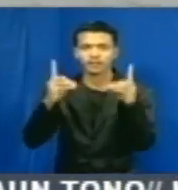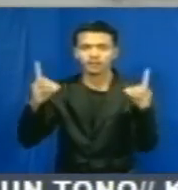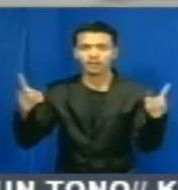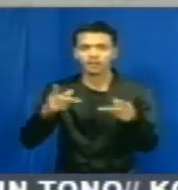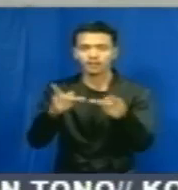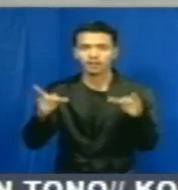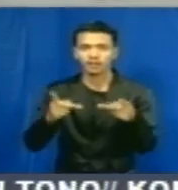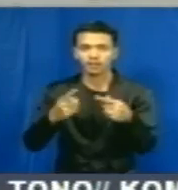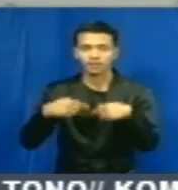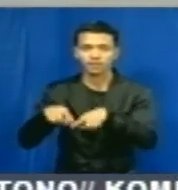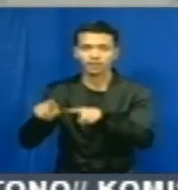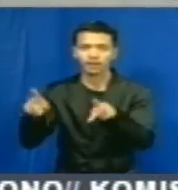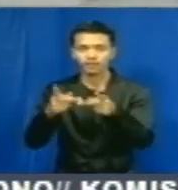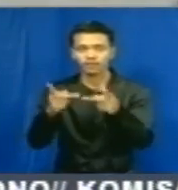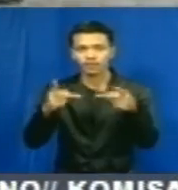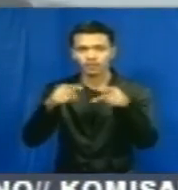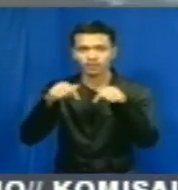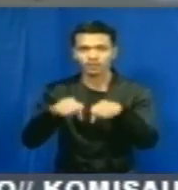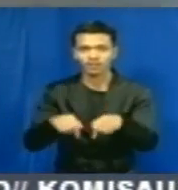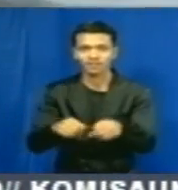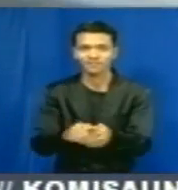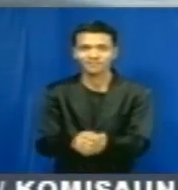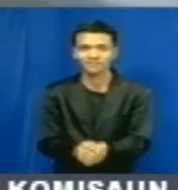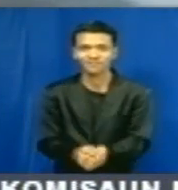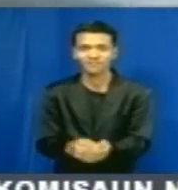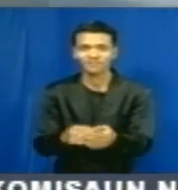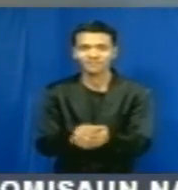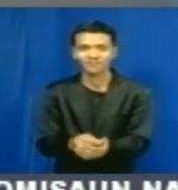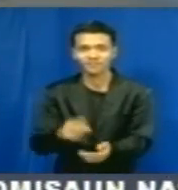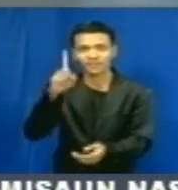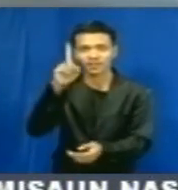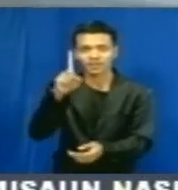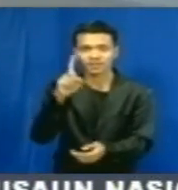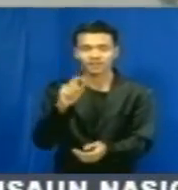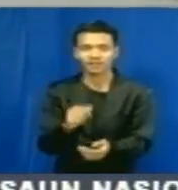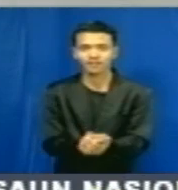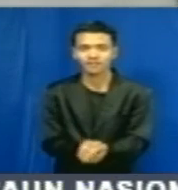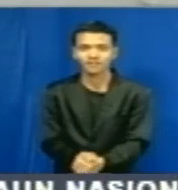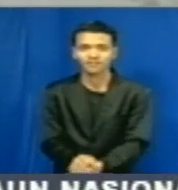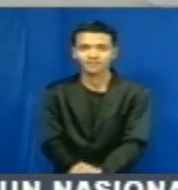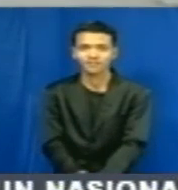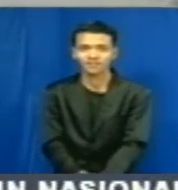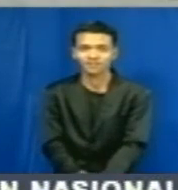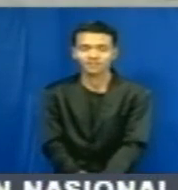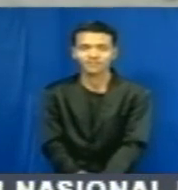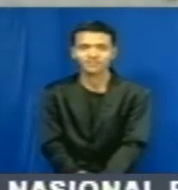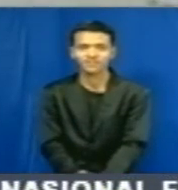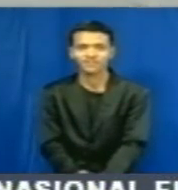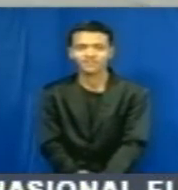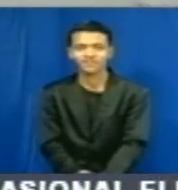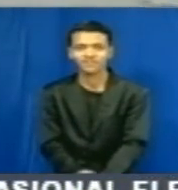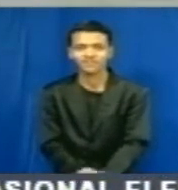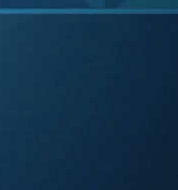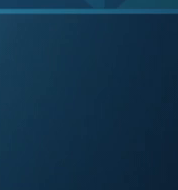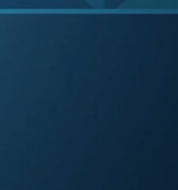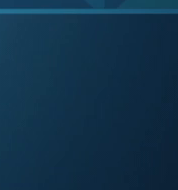área Bonuk to Lagoa Bicantidi, quase quilômetro e da Resin. Usi Ainaro, Napoleão Xavier, ba